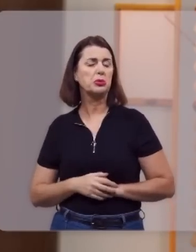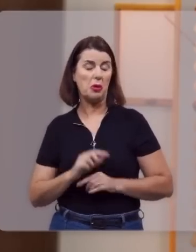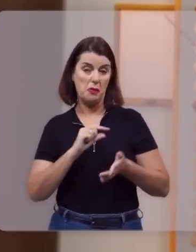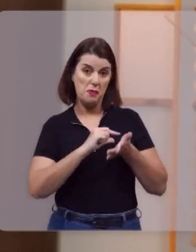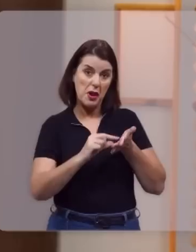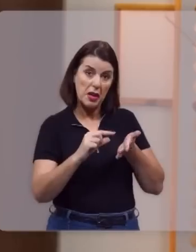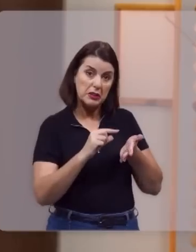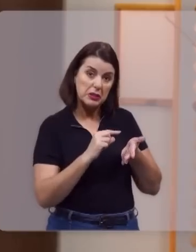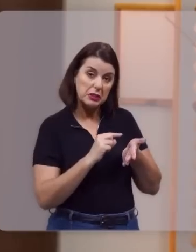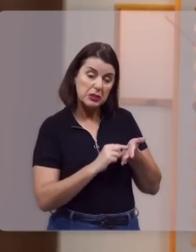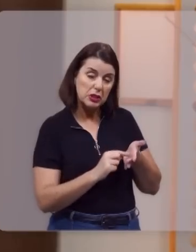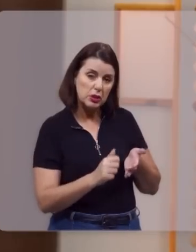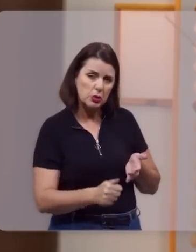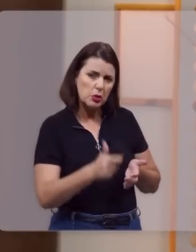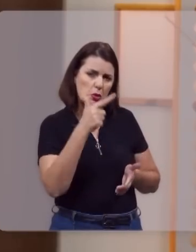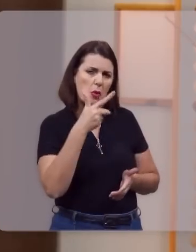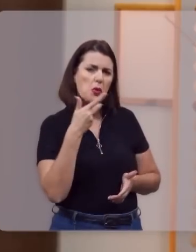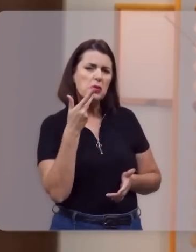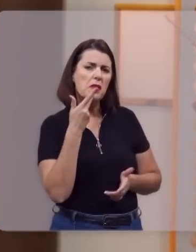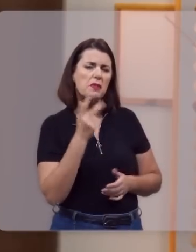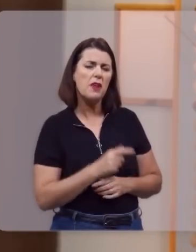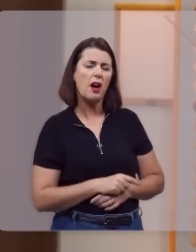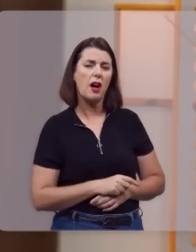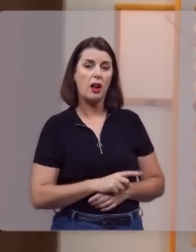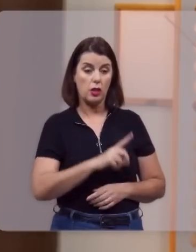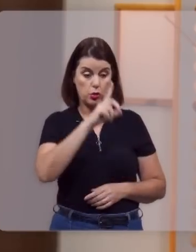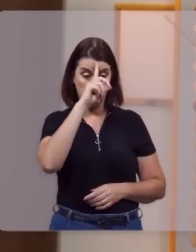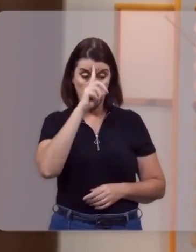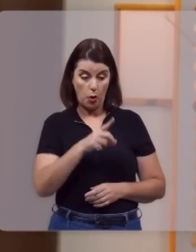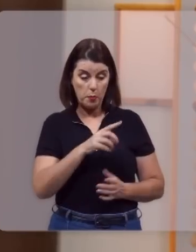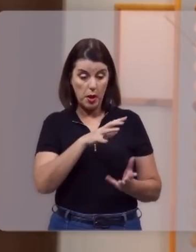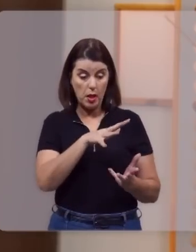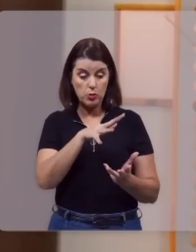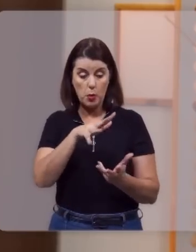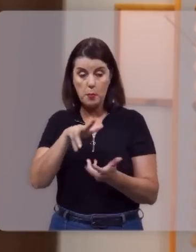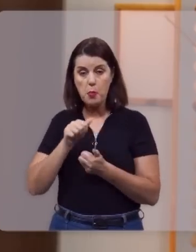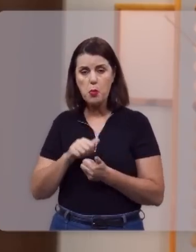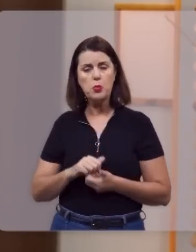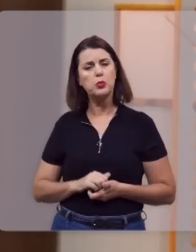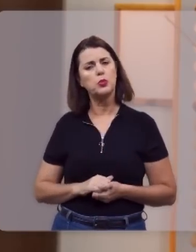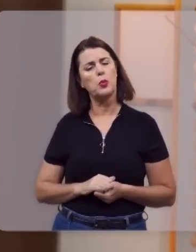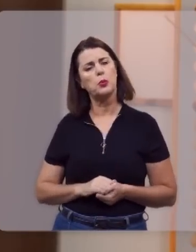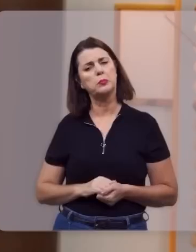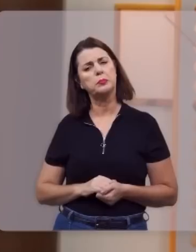diz acerca dos dominadores deste mundo tenebroso.